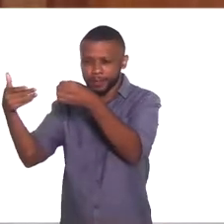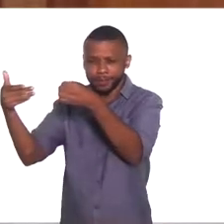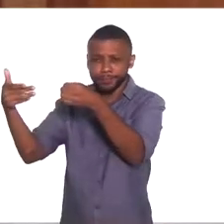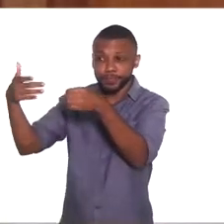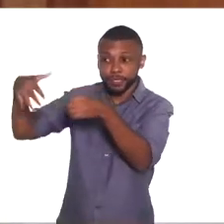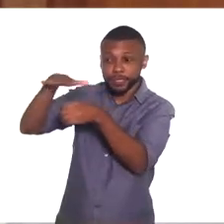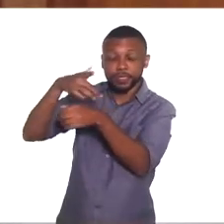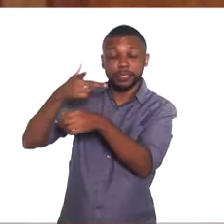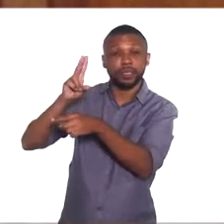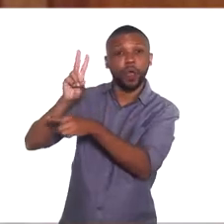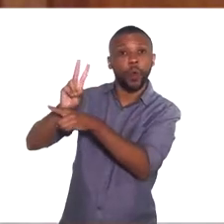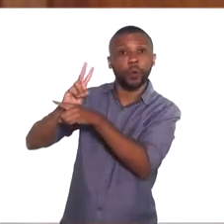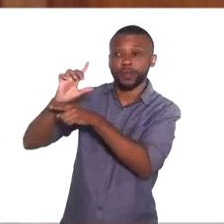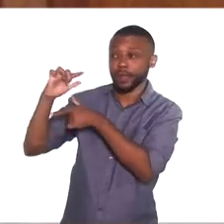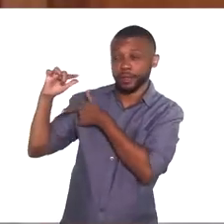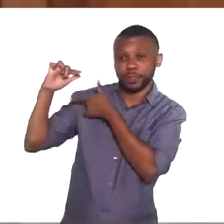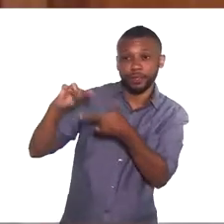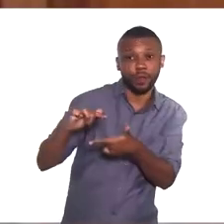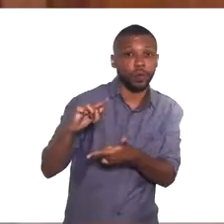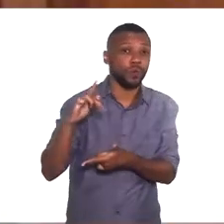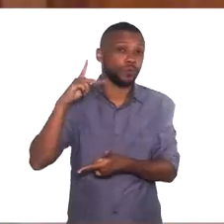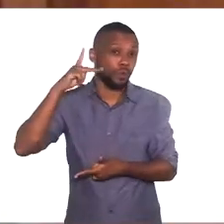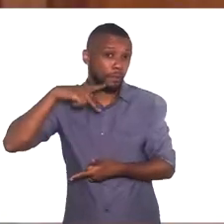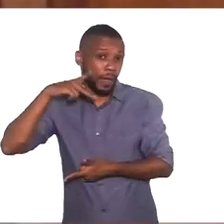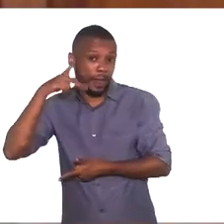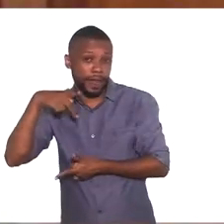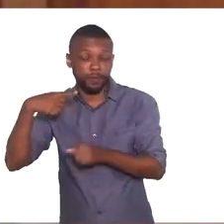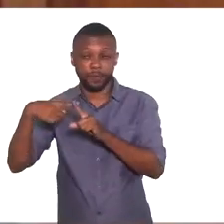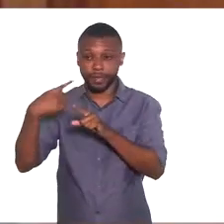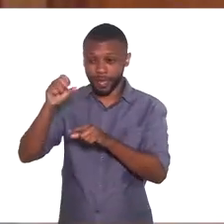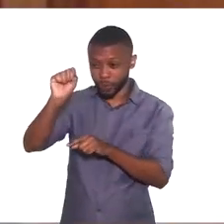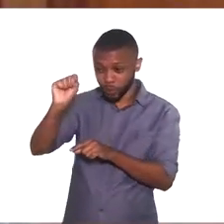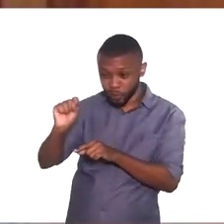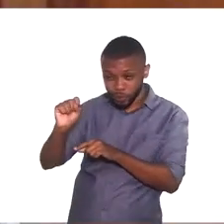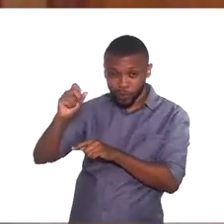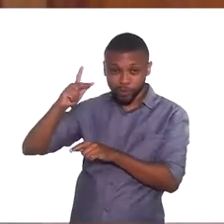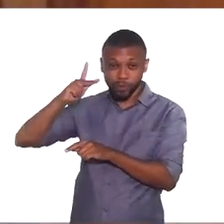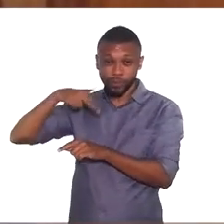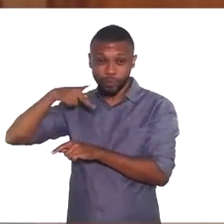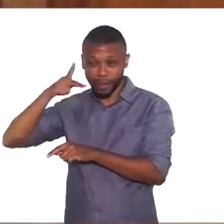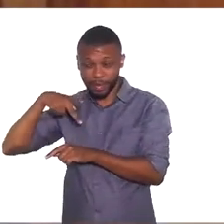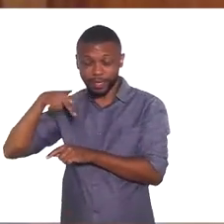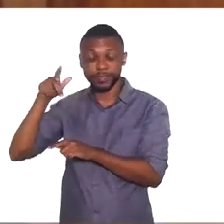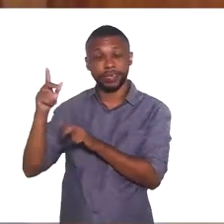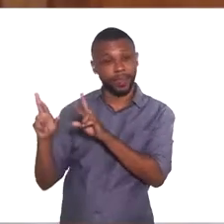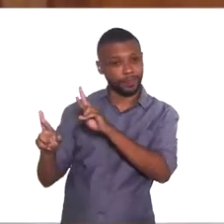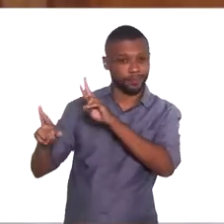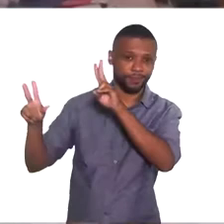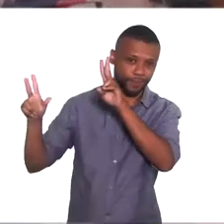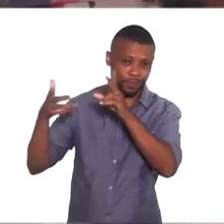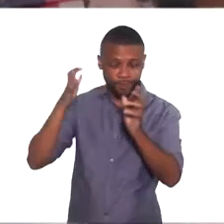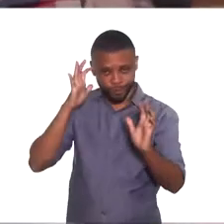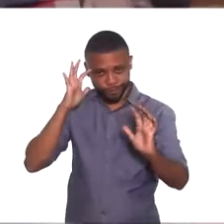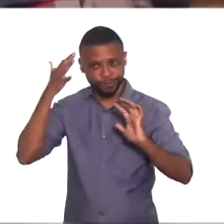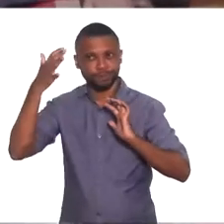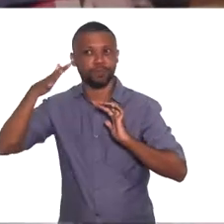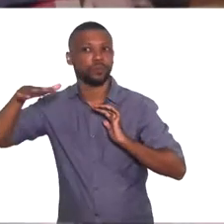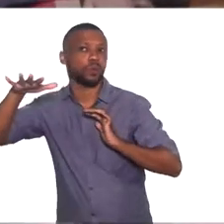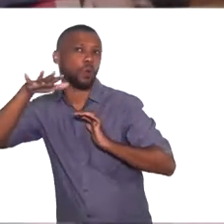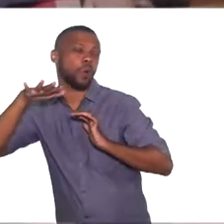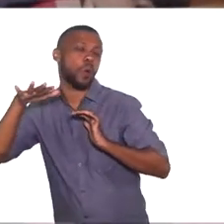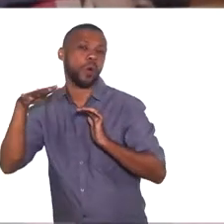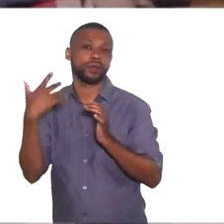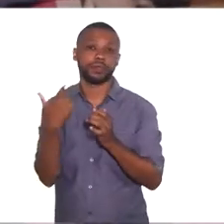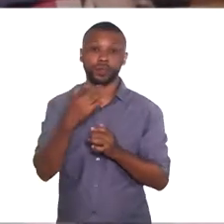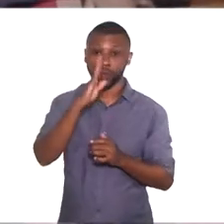aqui ainda conserva a tradição na paraense porque o Sul do Pará já é uma outra cultura outra realidade